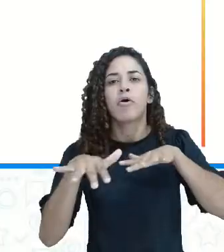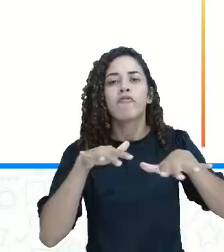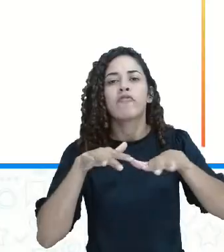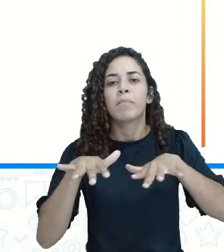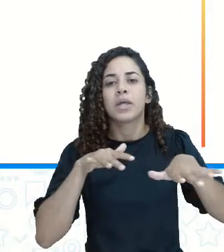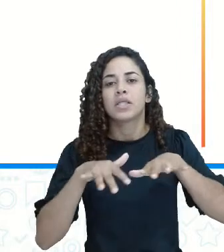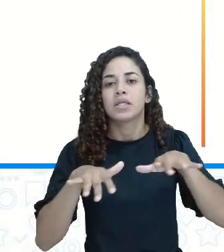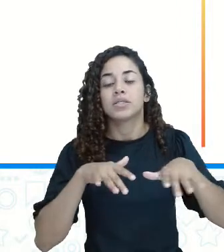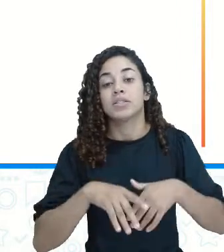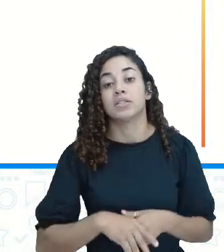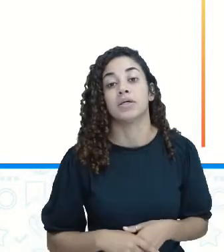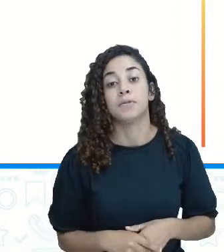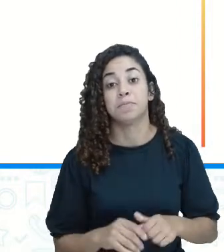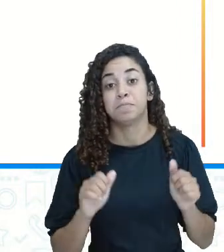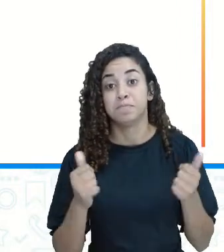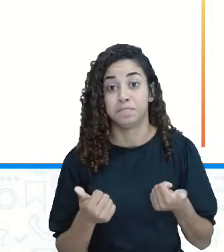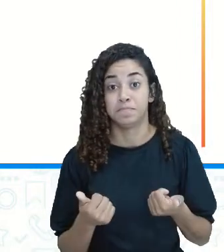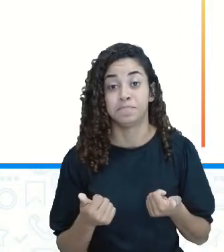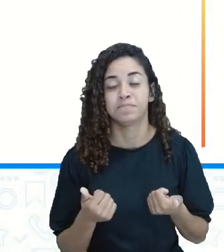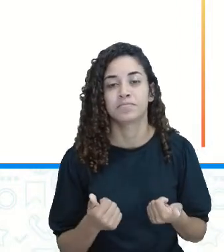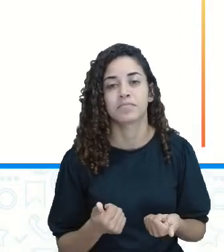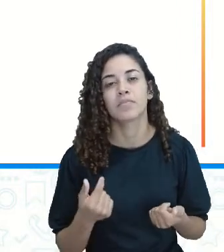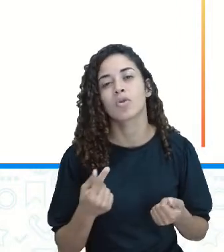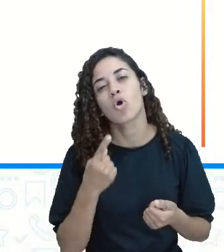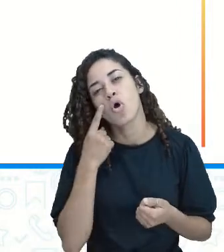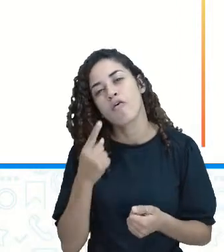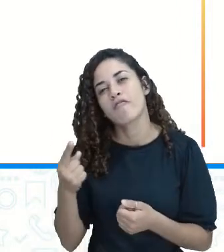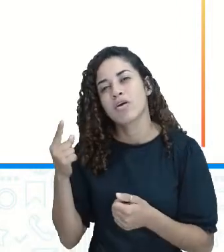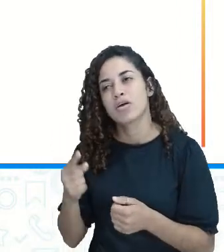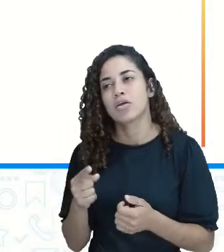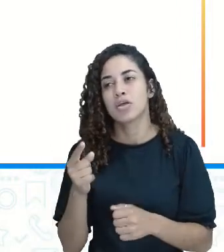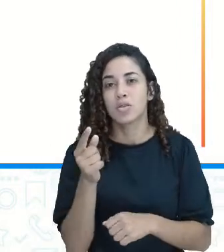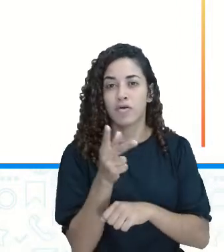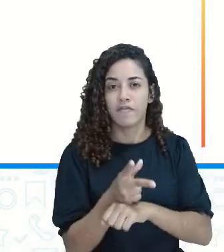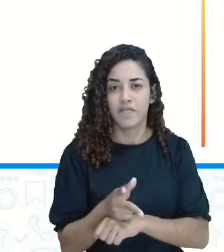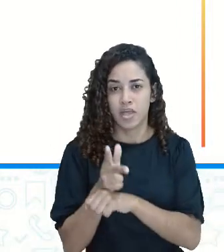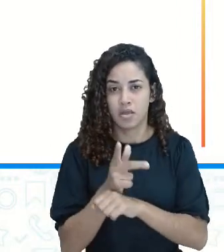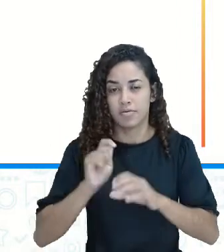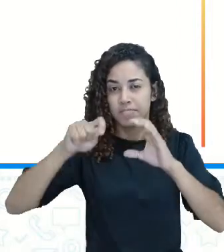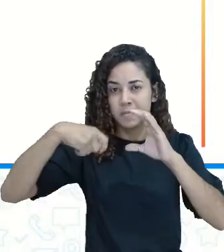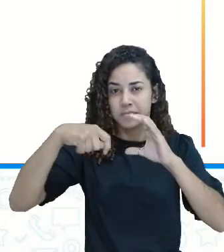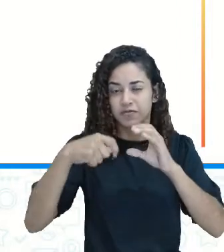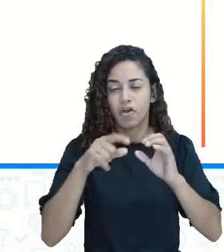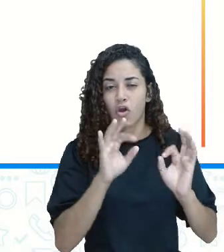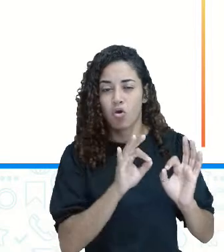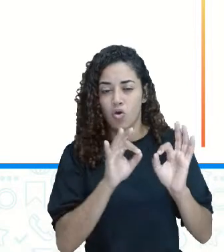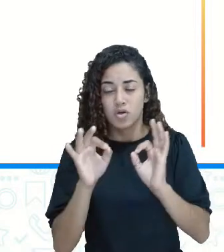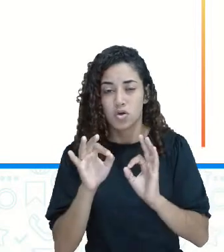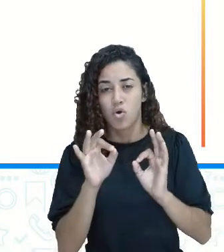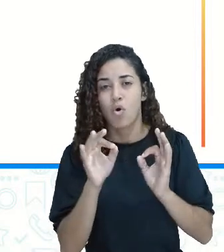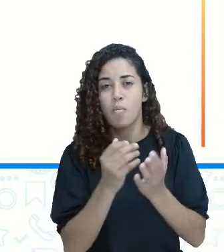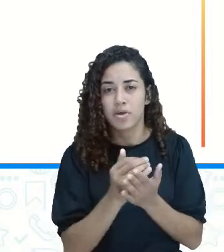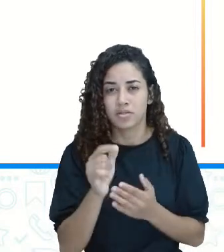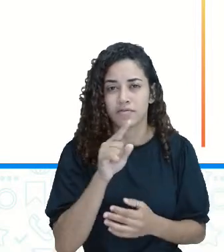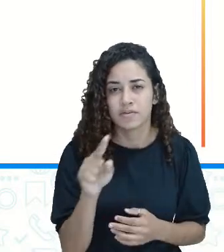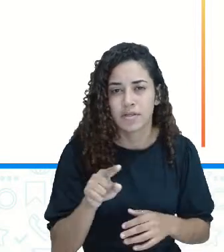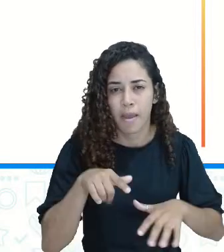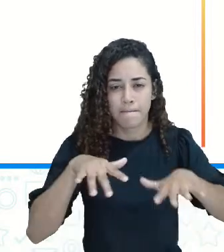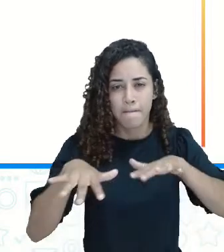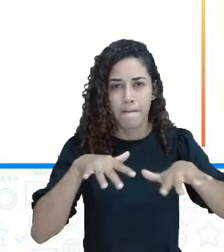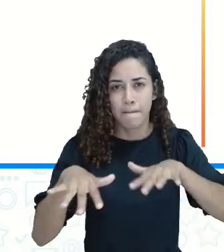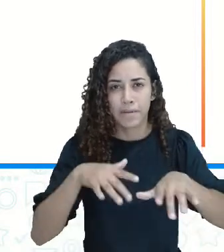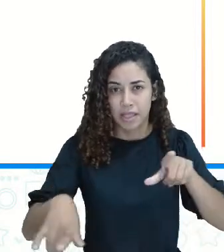toda, tá, gente? Observe aí esse vídeo que vai começar agora e que vocês aproveitem para se